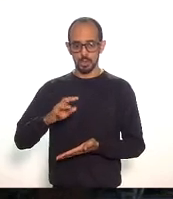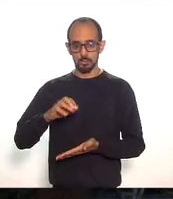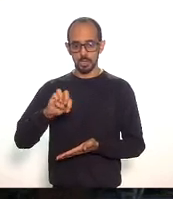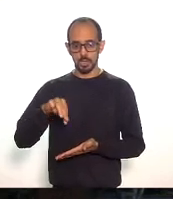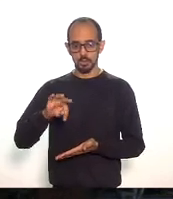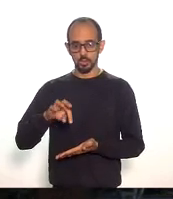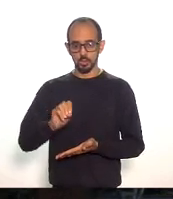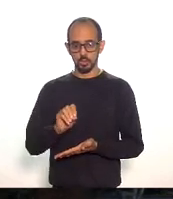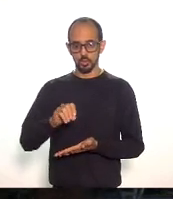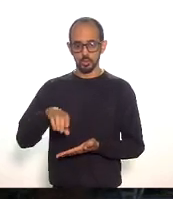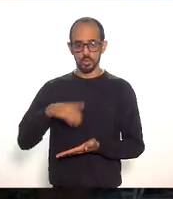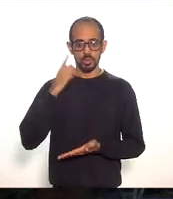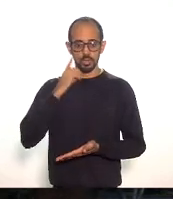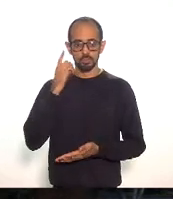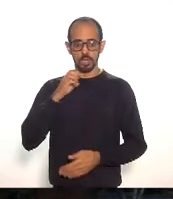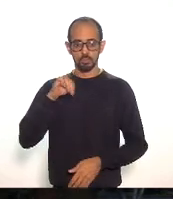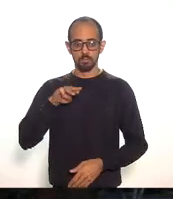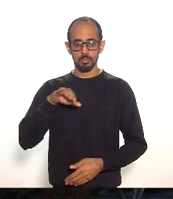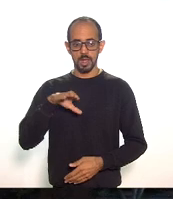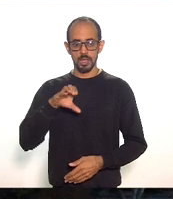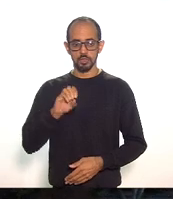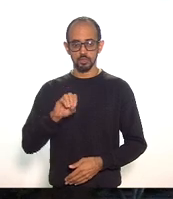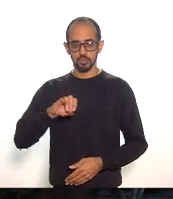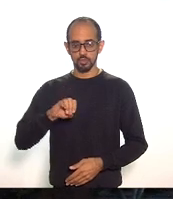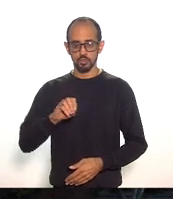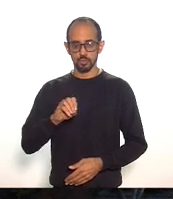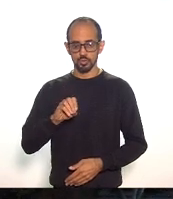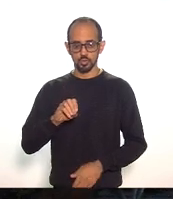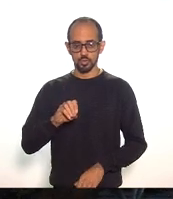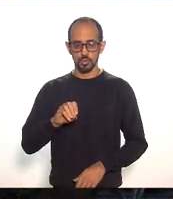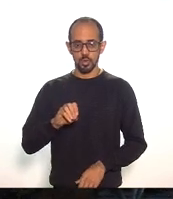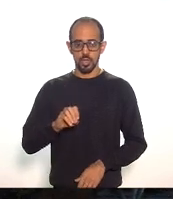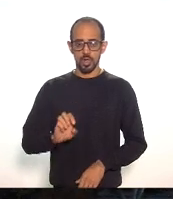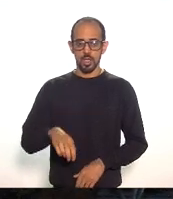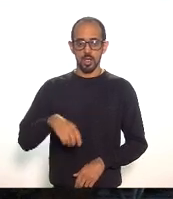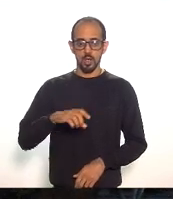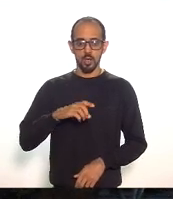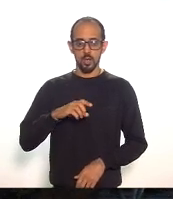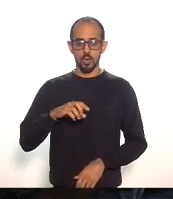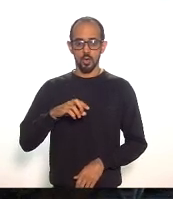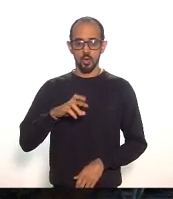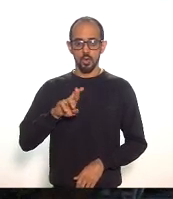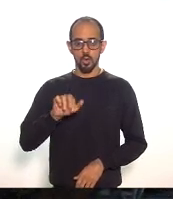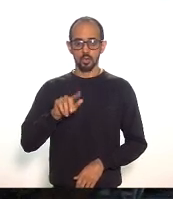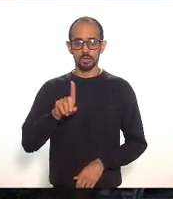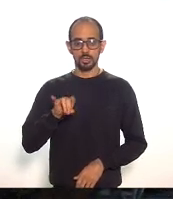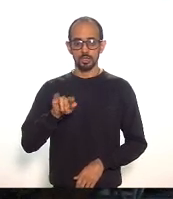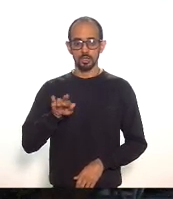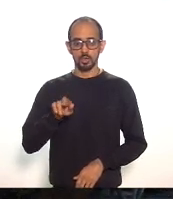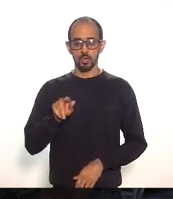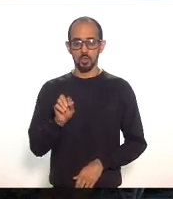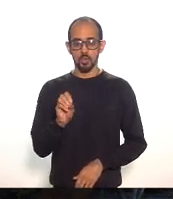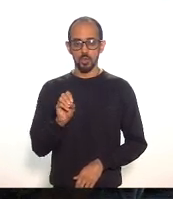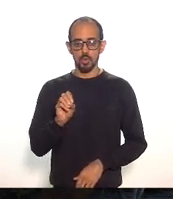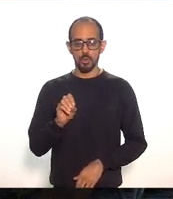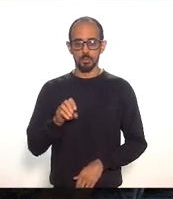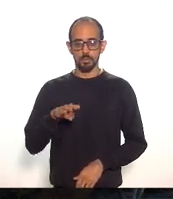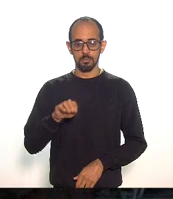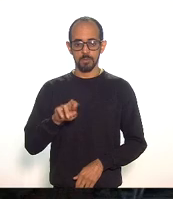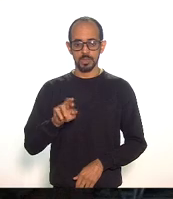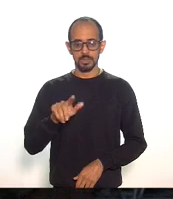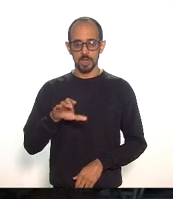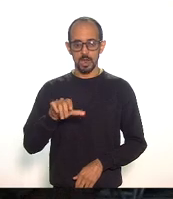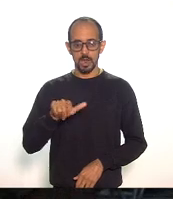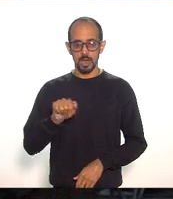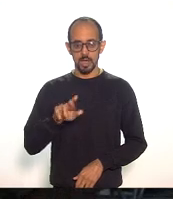deputado Márcio Canella. Deputado Márcio Canella, deputado Rodrigo Bacelar. Deputado Rodrigo Bacelar. Deputado